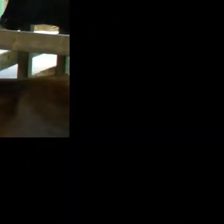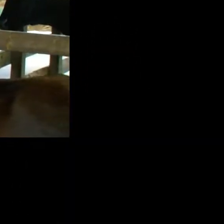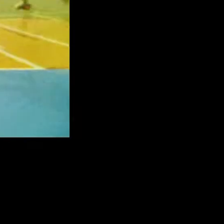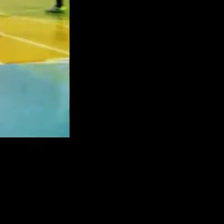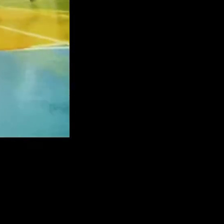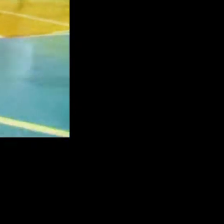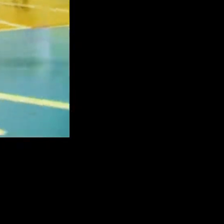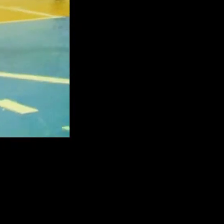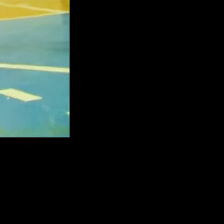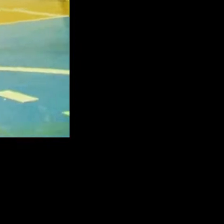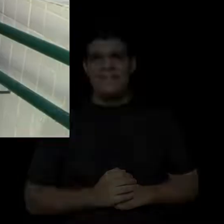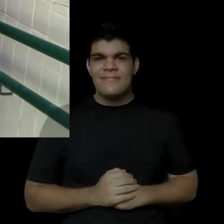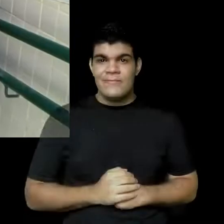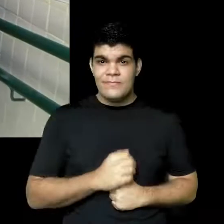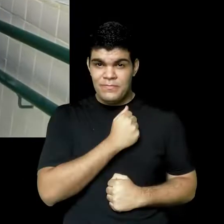Música